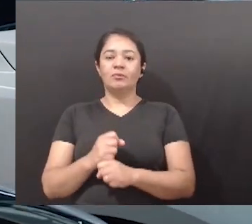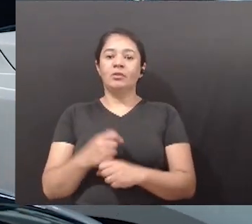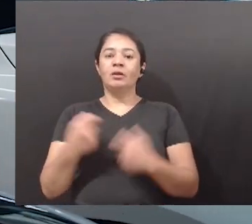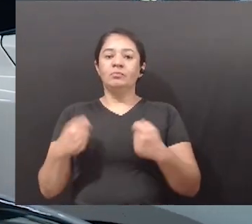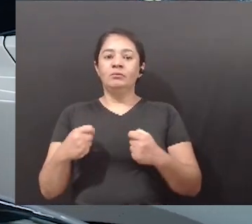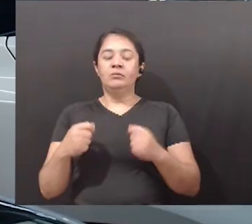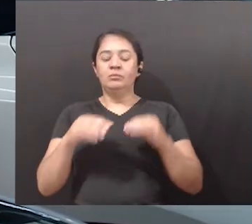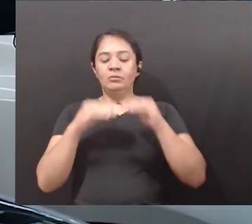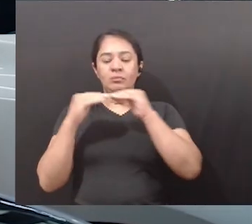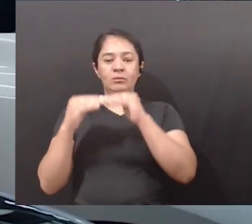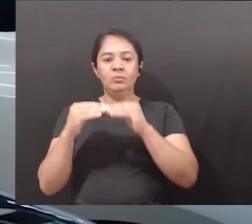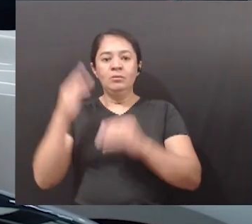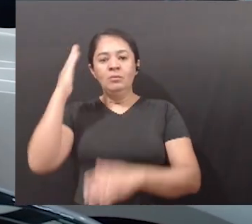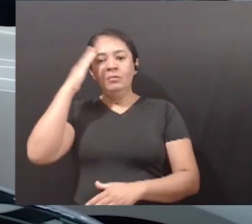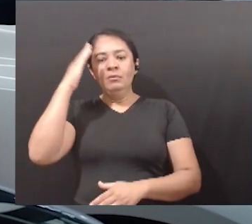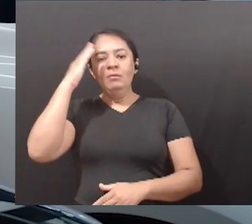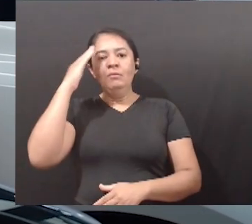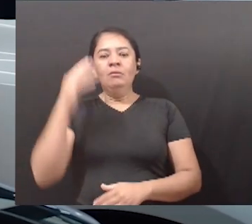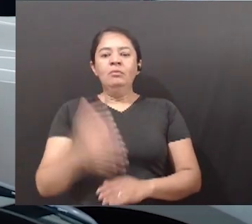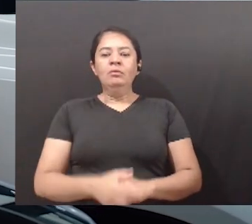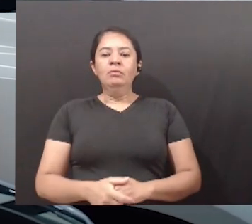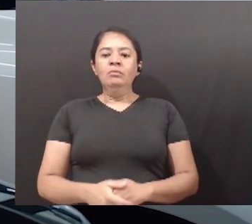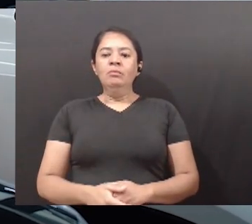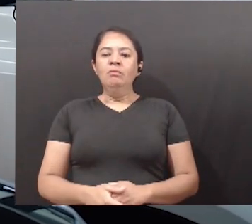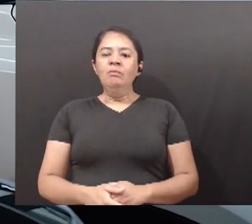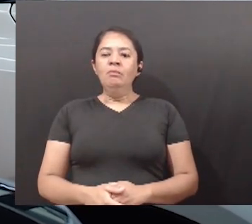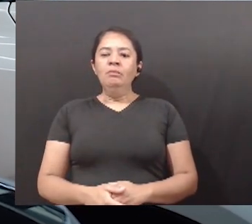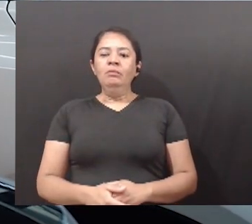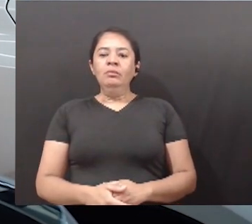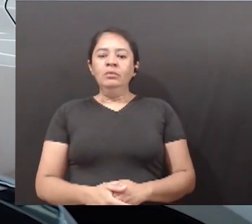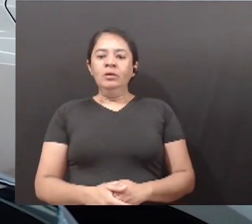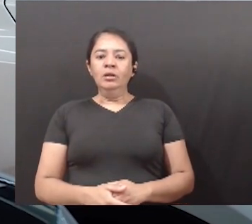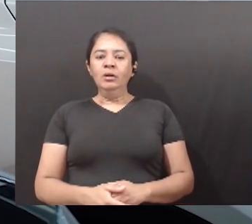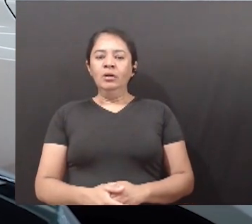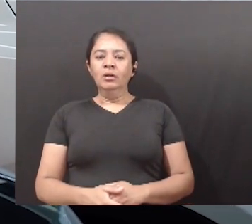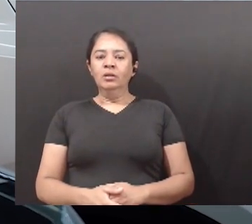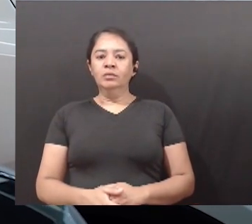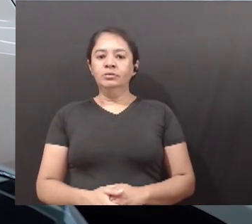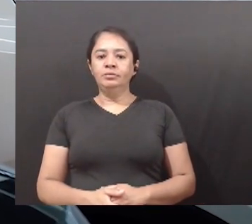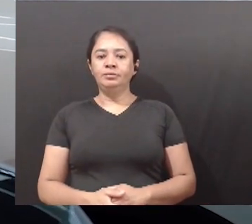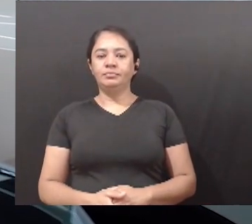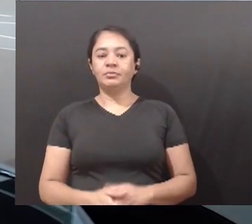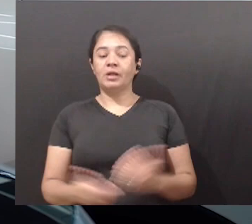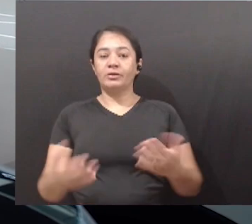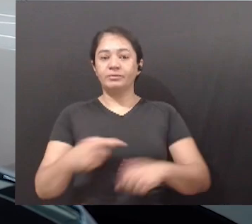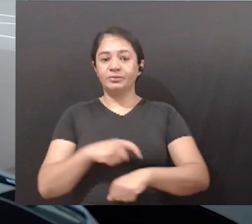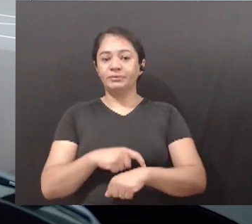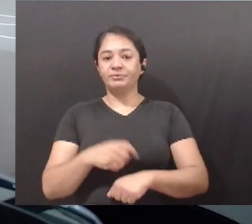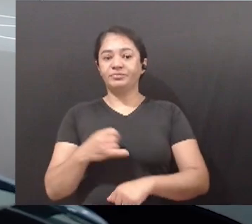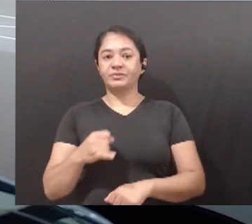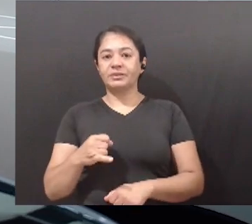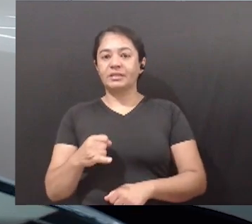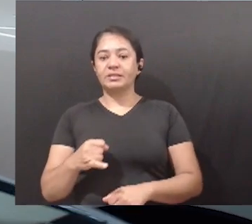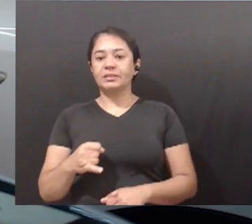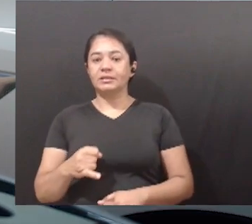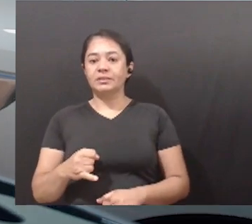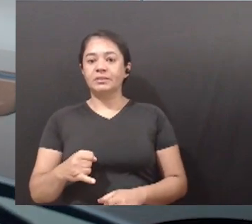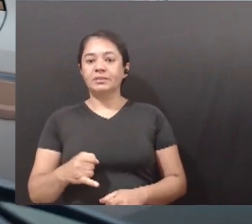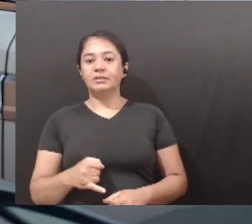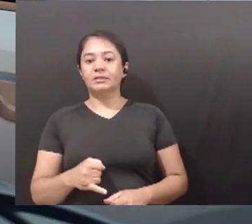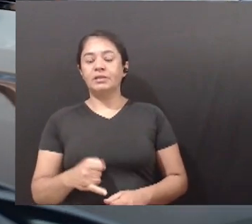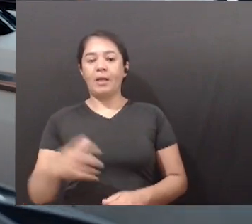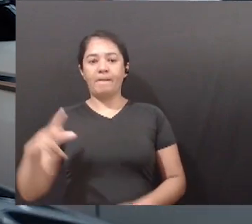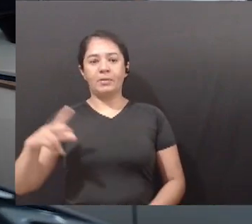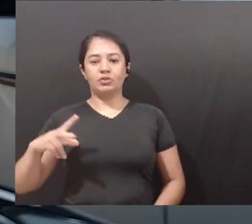saber, mas voltando um pouco aquele assunto, se é algo mais para o momento, se é algo mais pessoal, mais